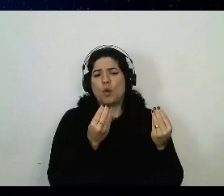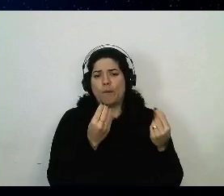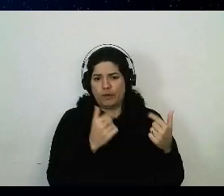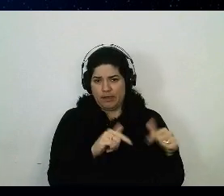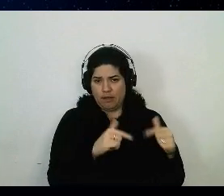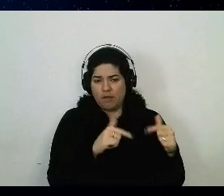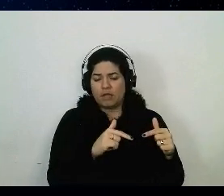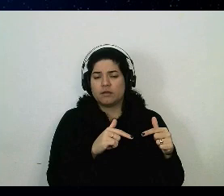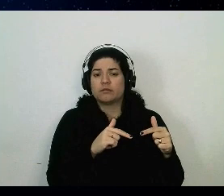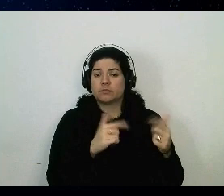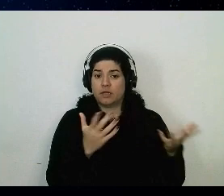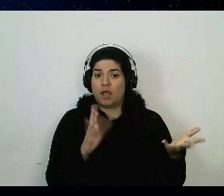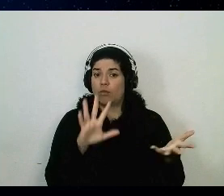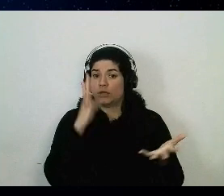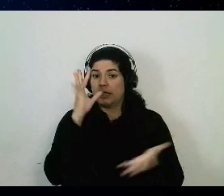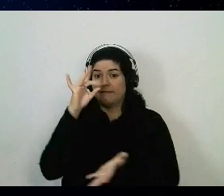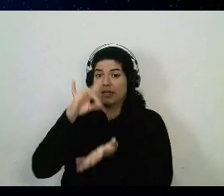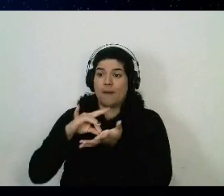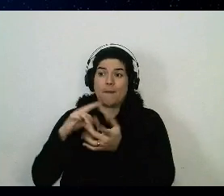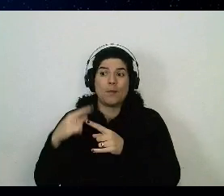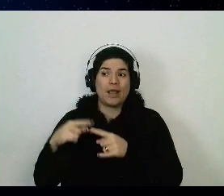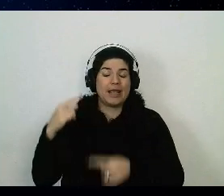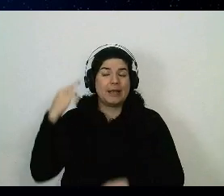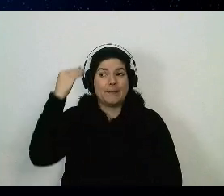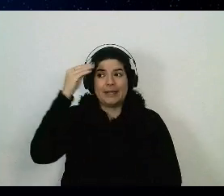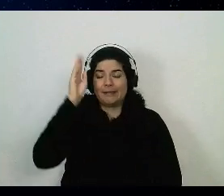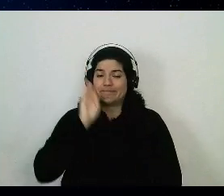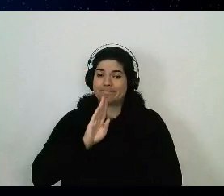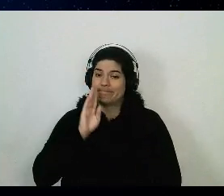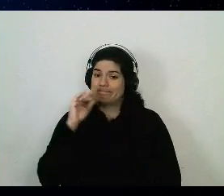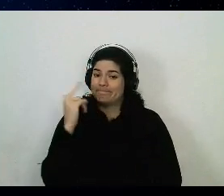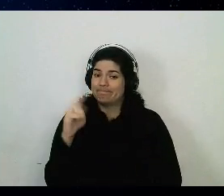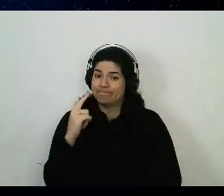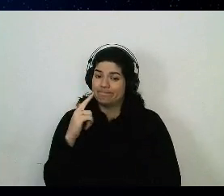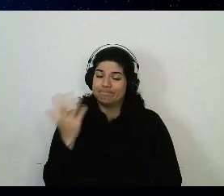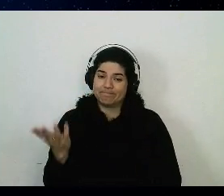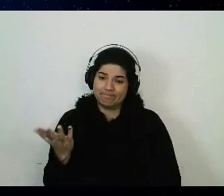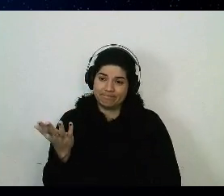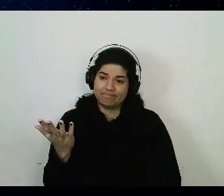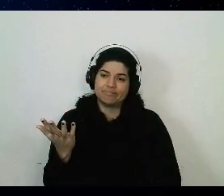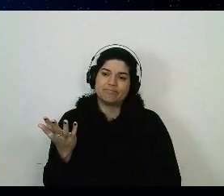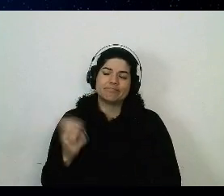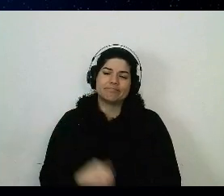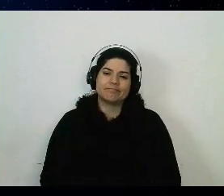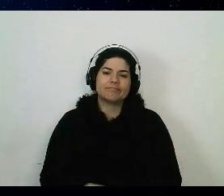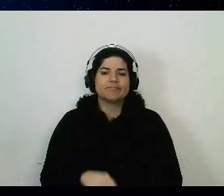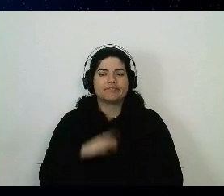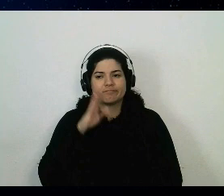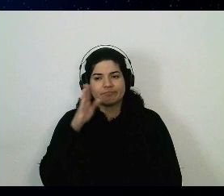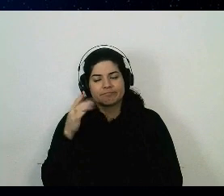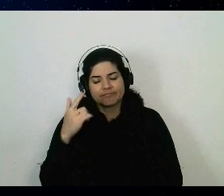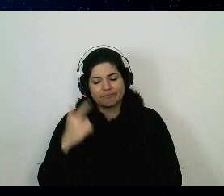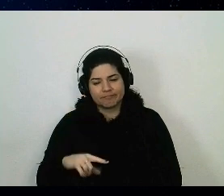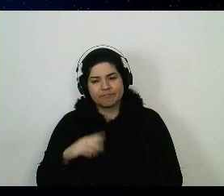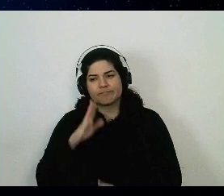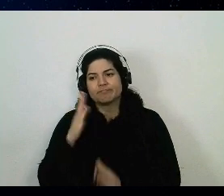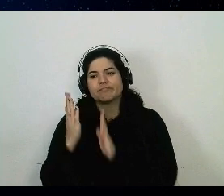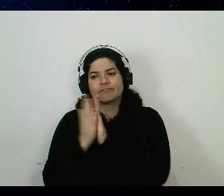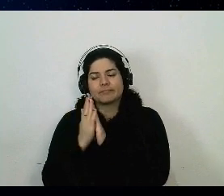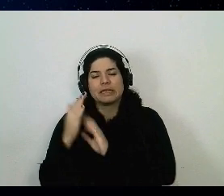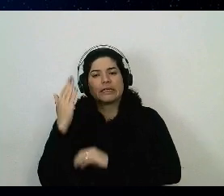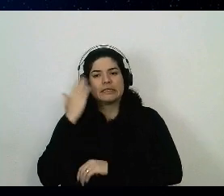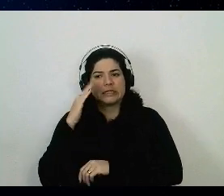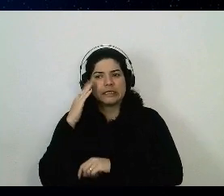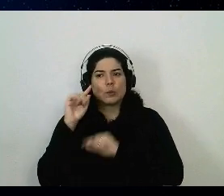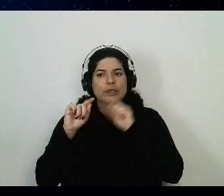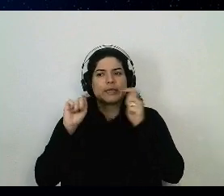caem na realidade, porque elas não tiveram uma experiência legal, né? Aí, vai lá, nós de novo, tentamos entender o que nós podemos readaptar